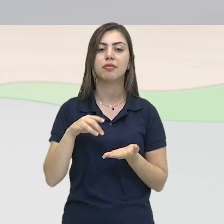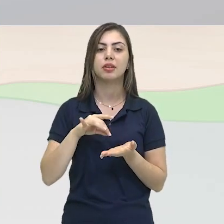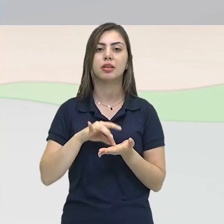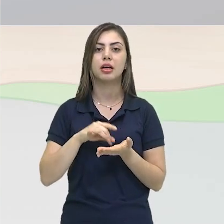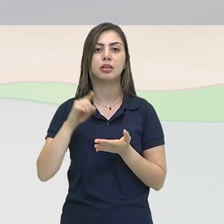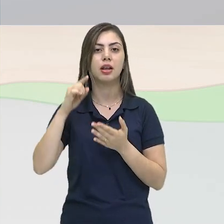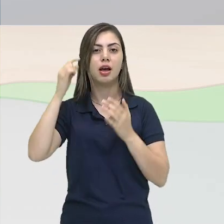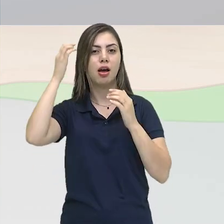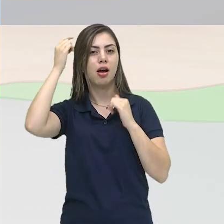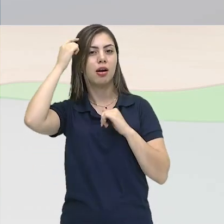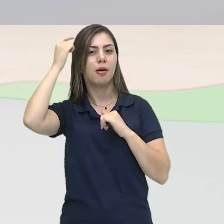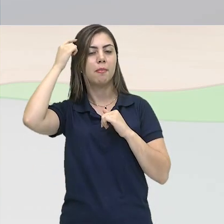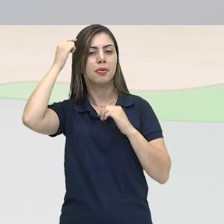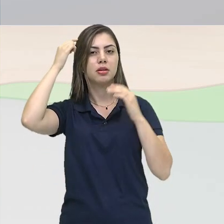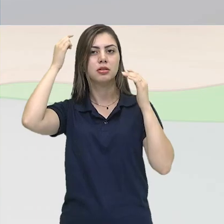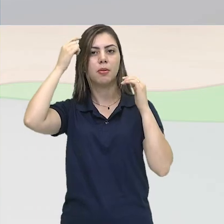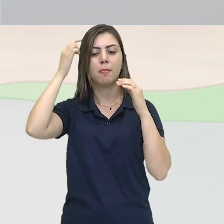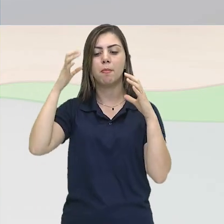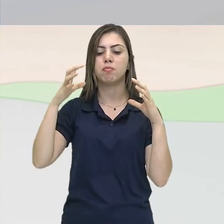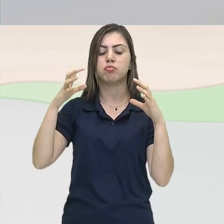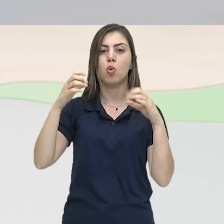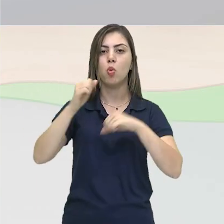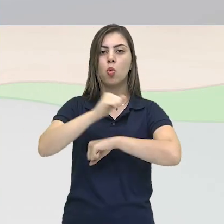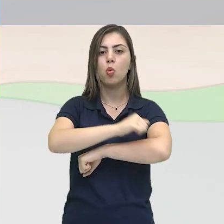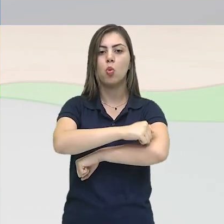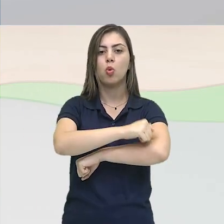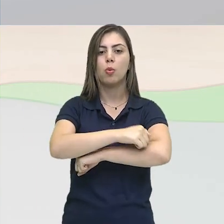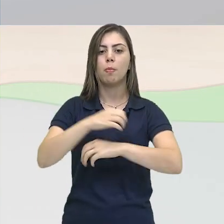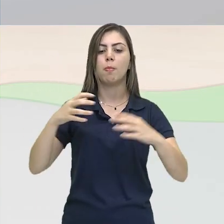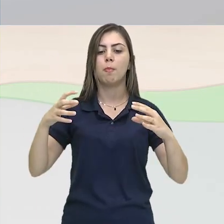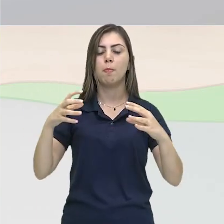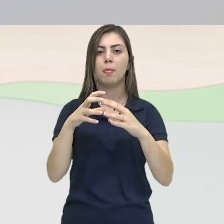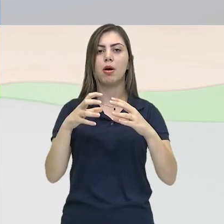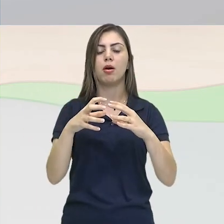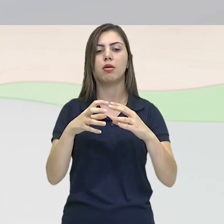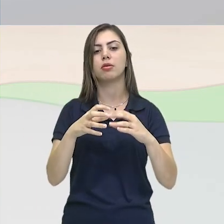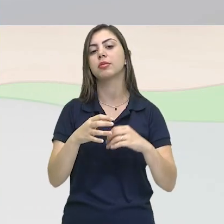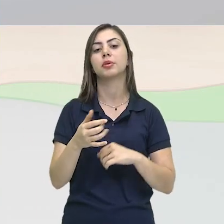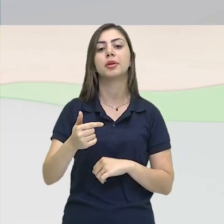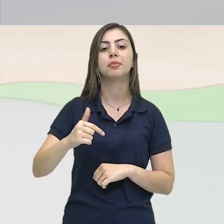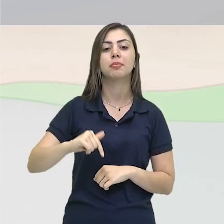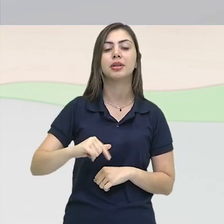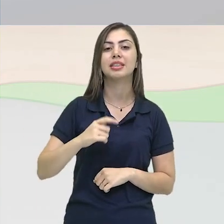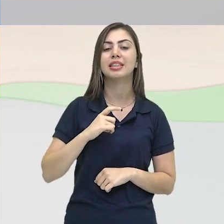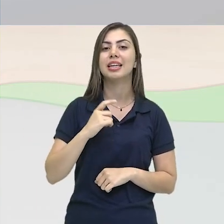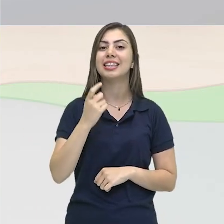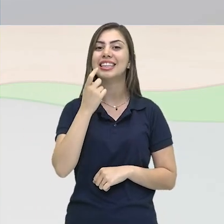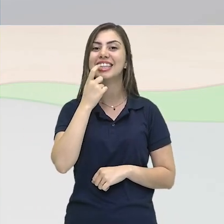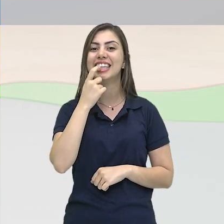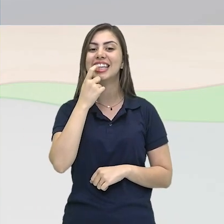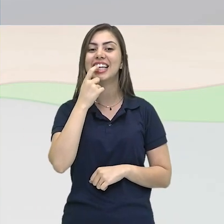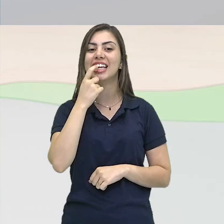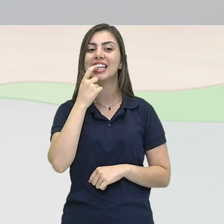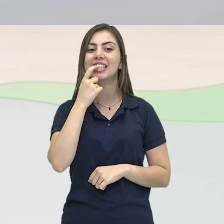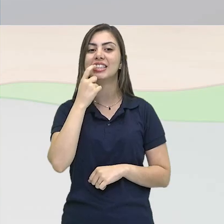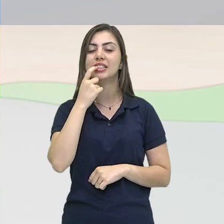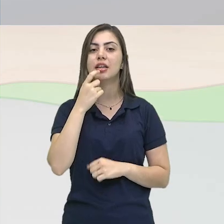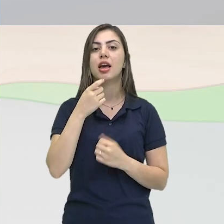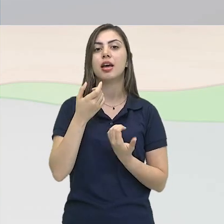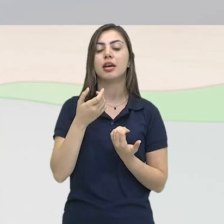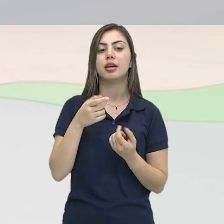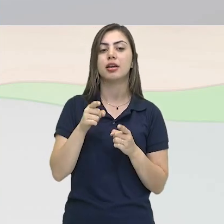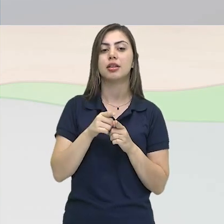dessa articulação, certo? E também, olha, nos dentes e no maxilar.